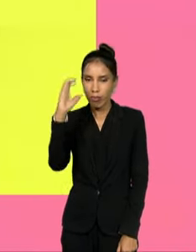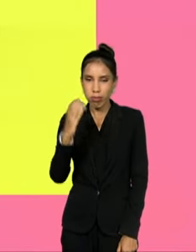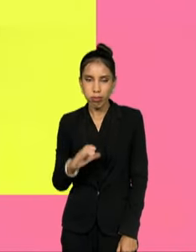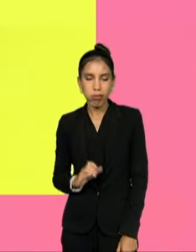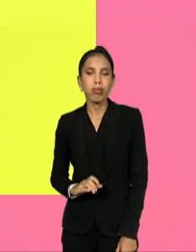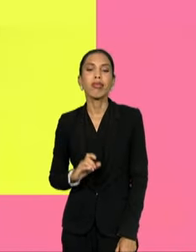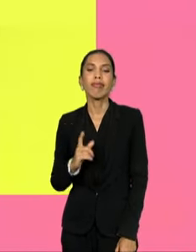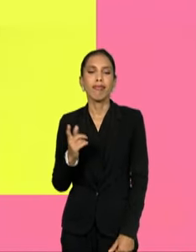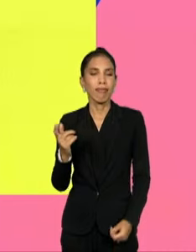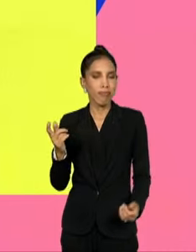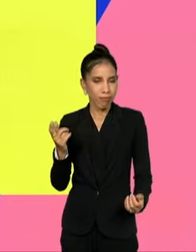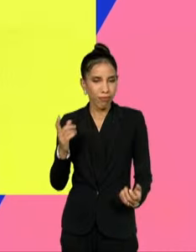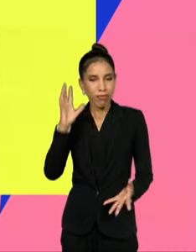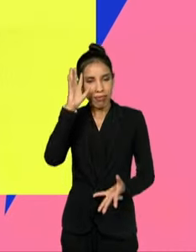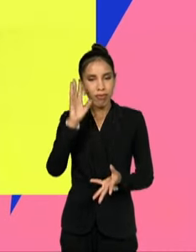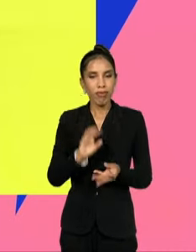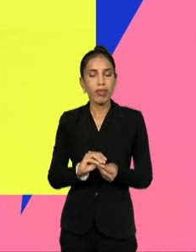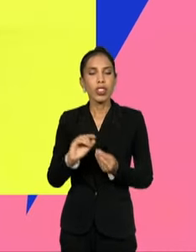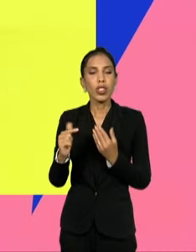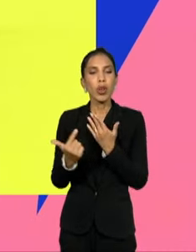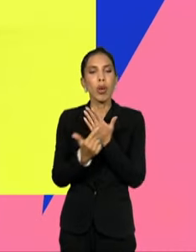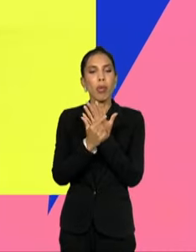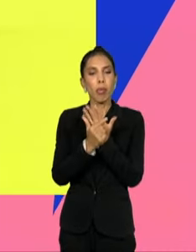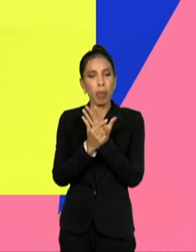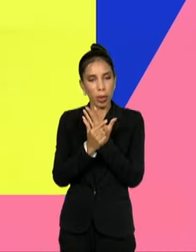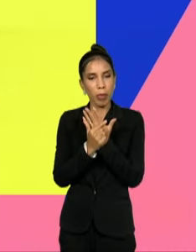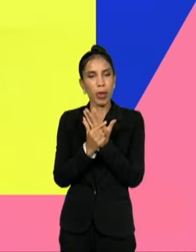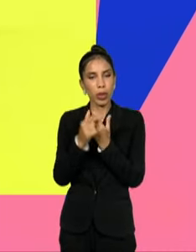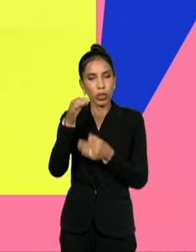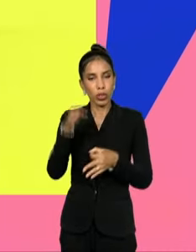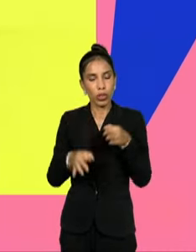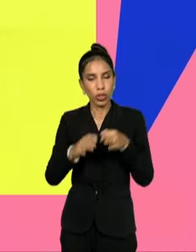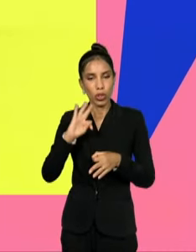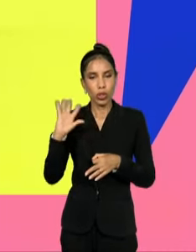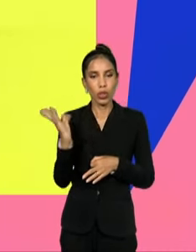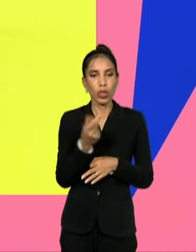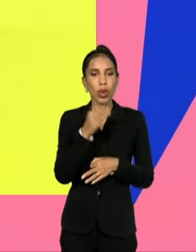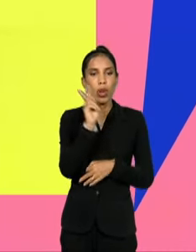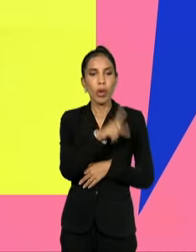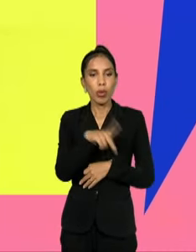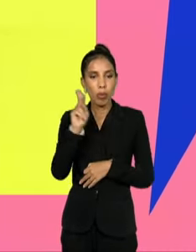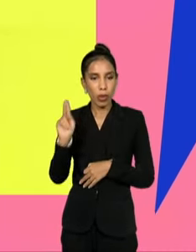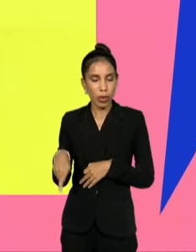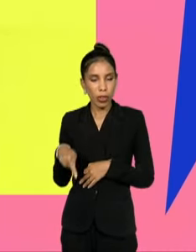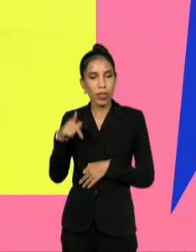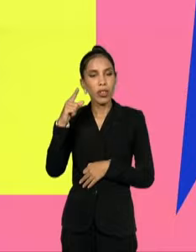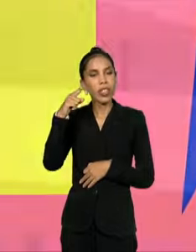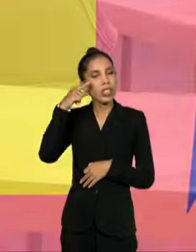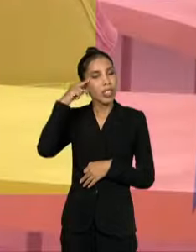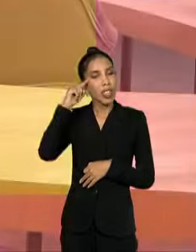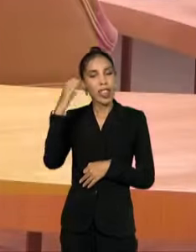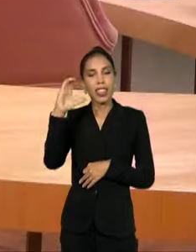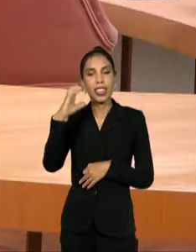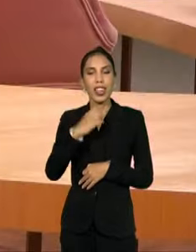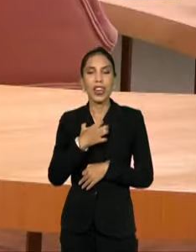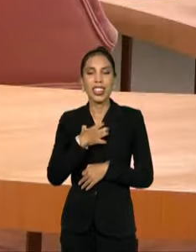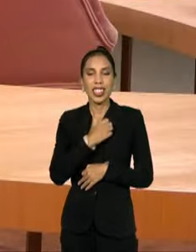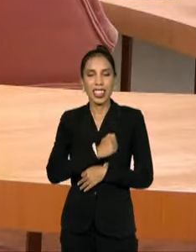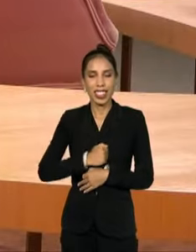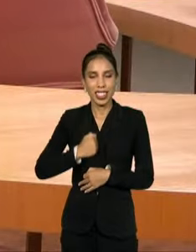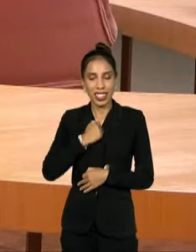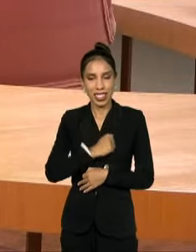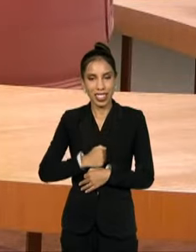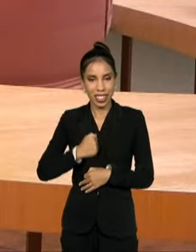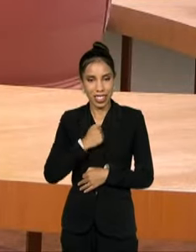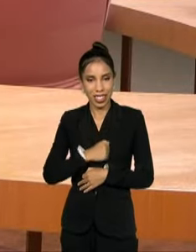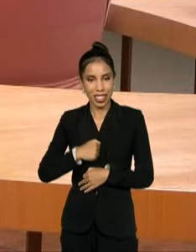cirúrgicos nas redes resumem o papel da justiça para todos nós. E professor Freixo, Niterói tem saudades suas.